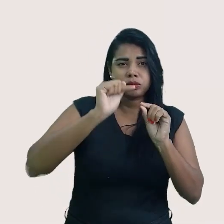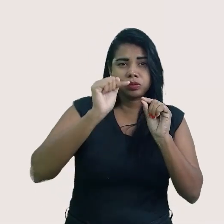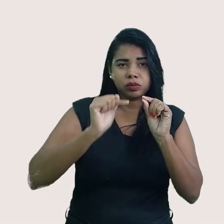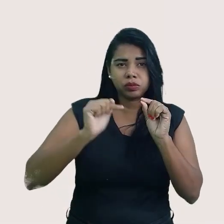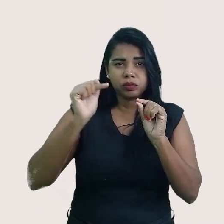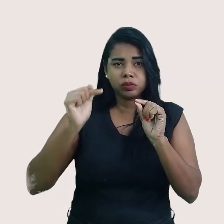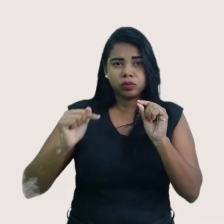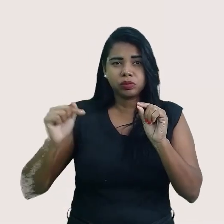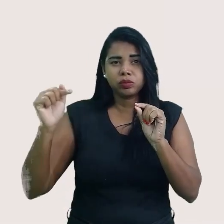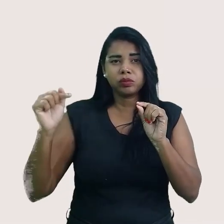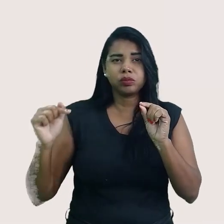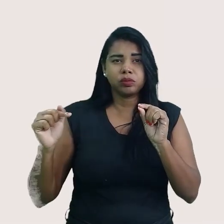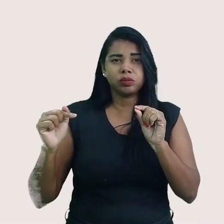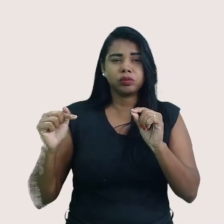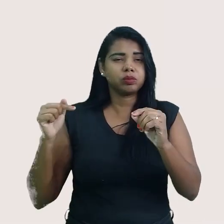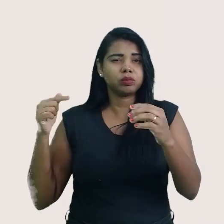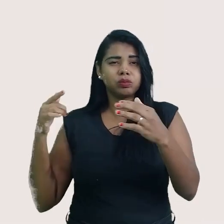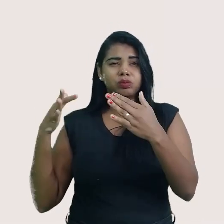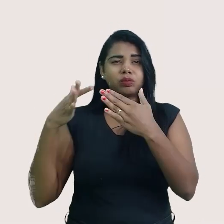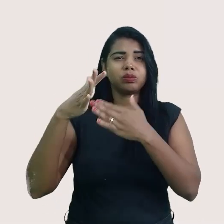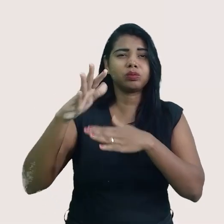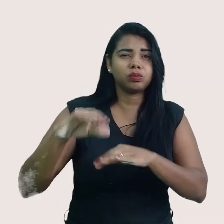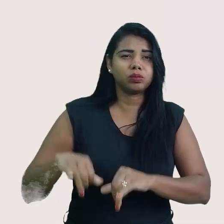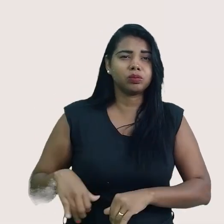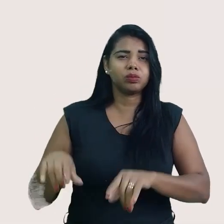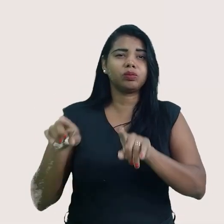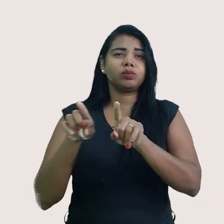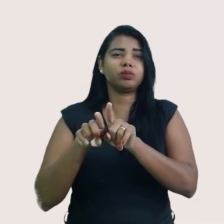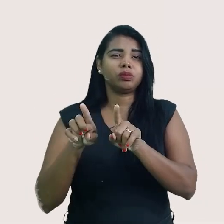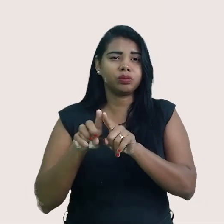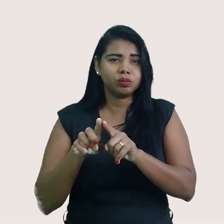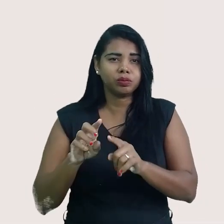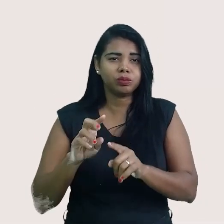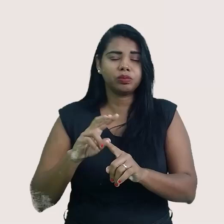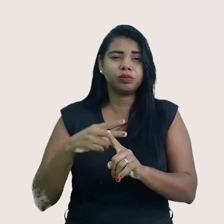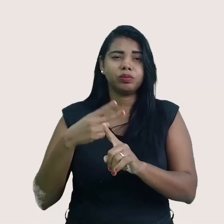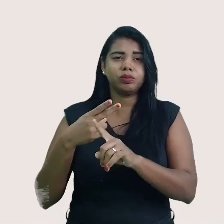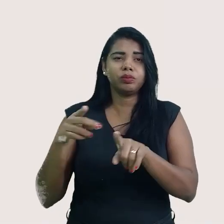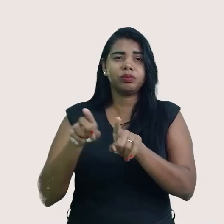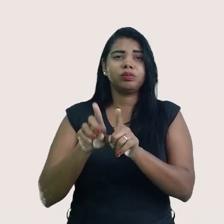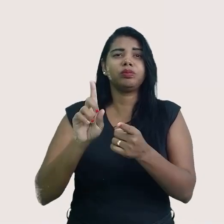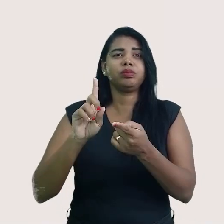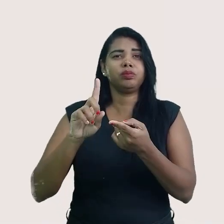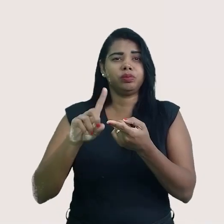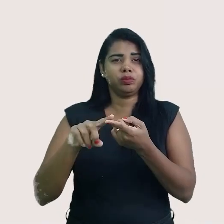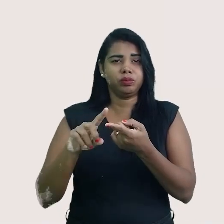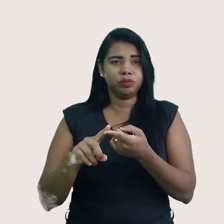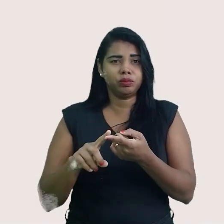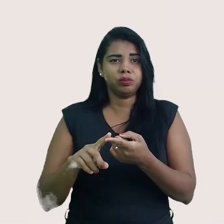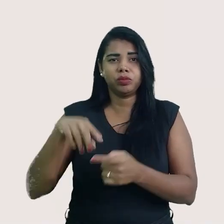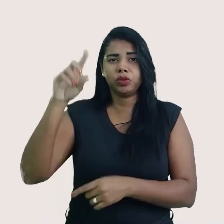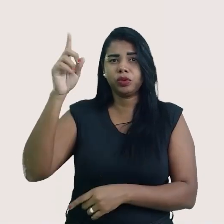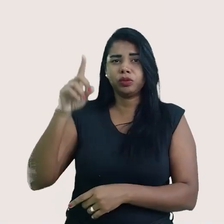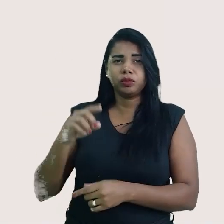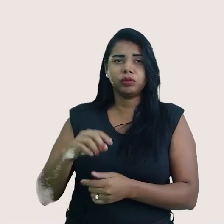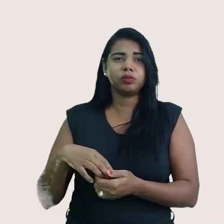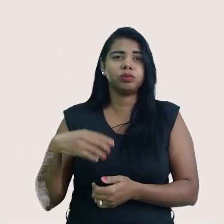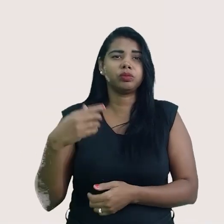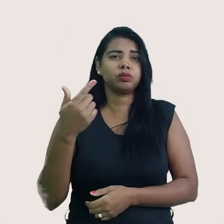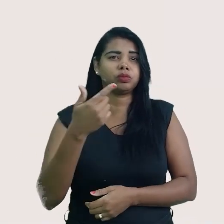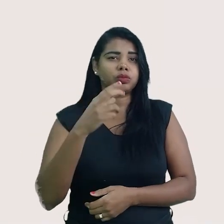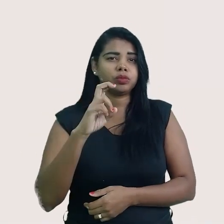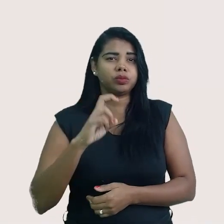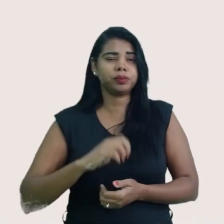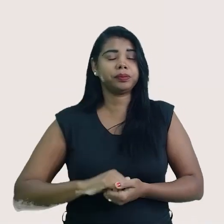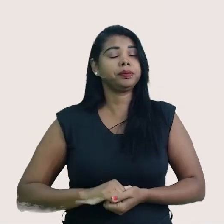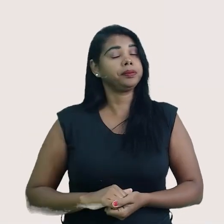que sofre interferência completamente construtiva entre os raios 2 e